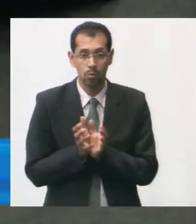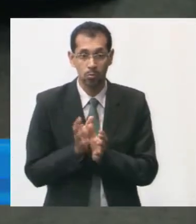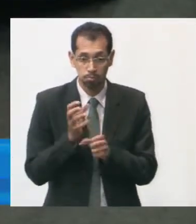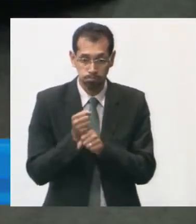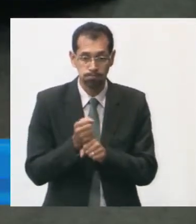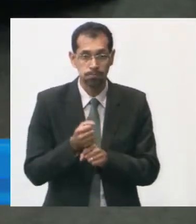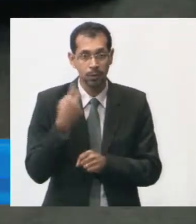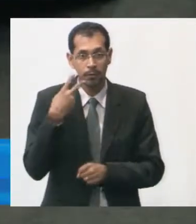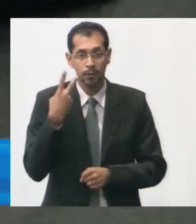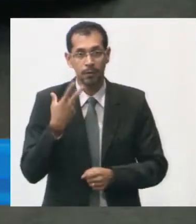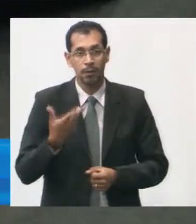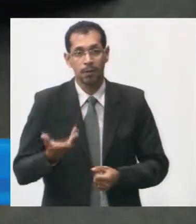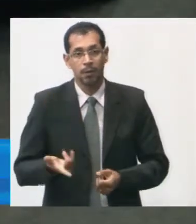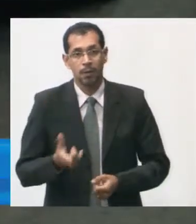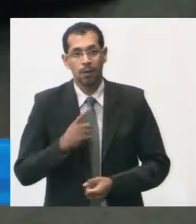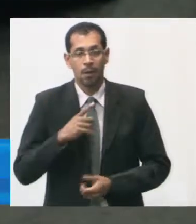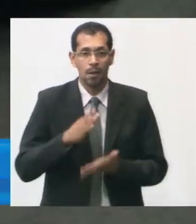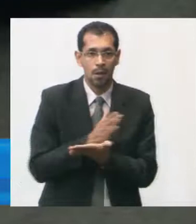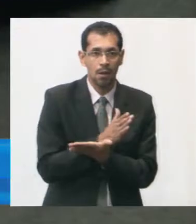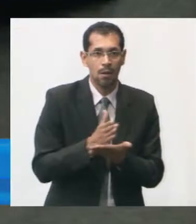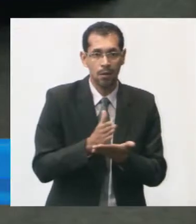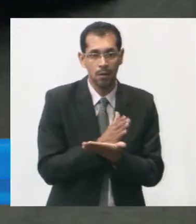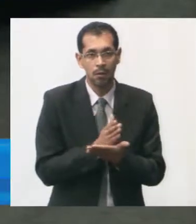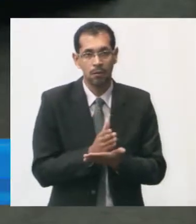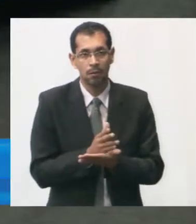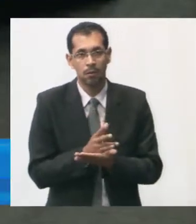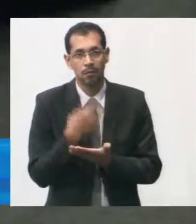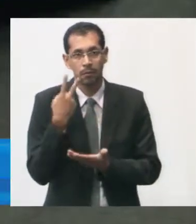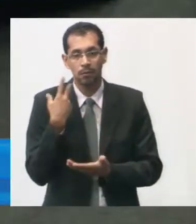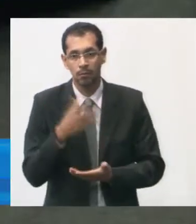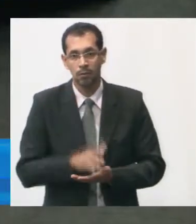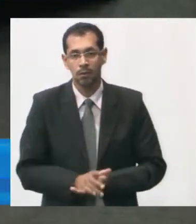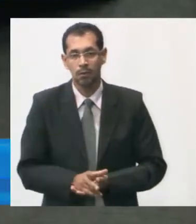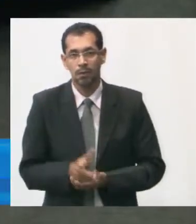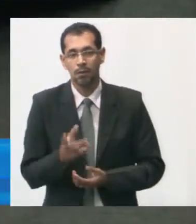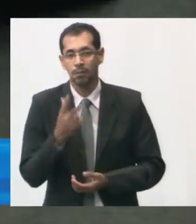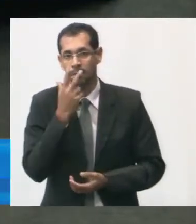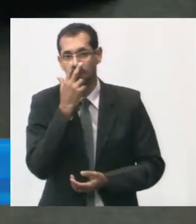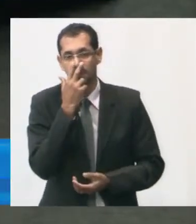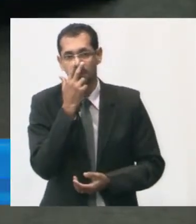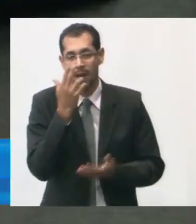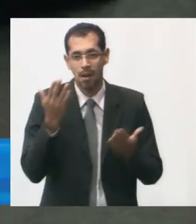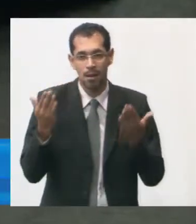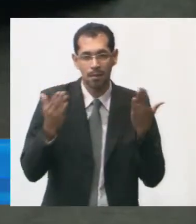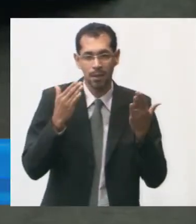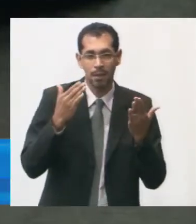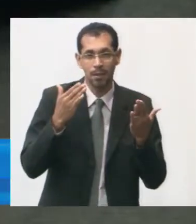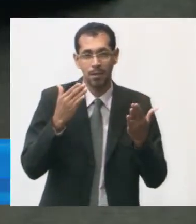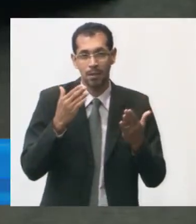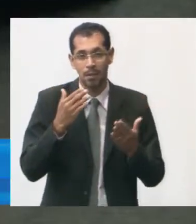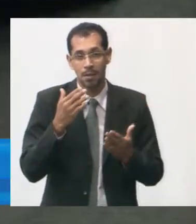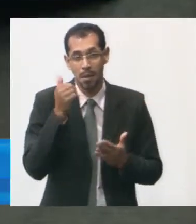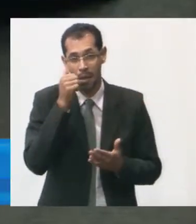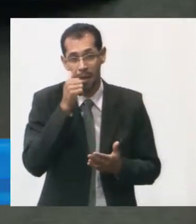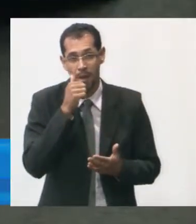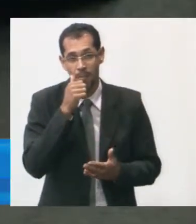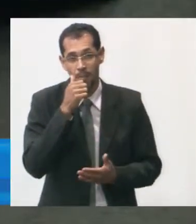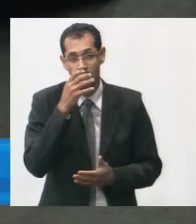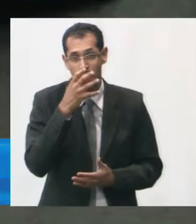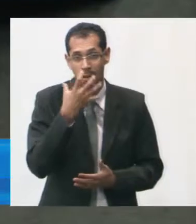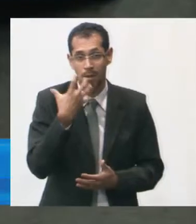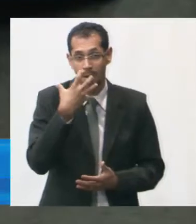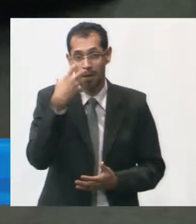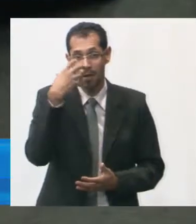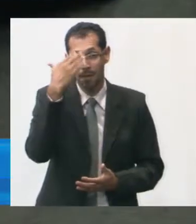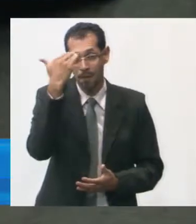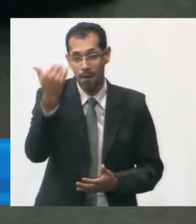vereadores Carmen Miranda, que querem aparecer, que vão lá discutir na CBN, que deveria ter 10 ou